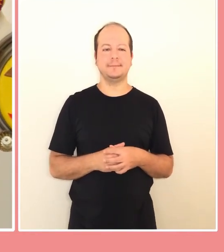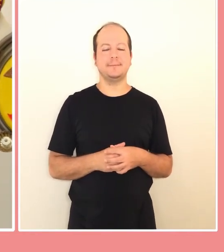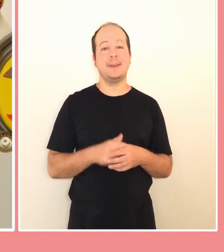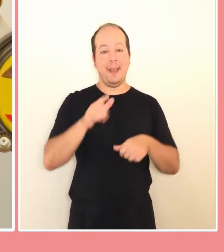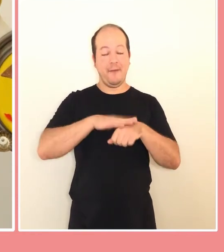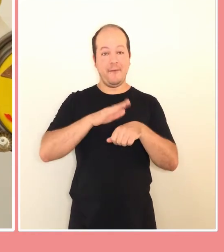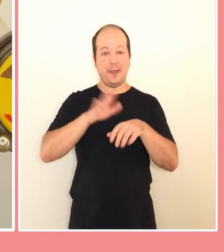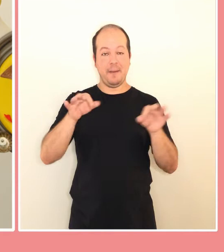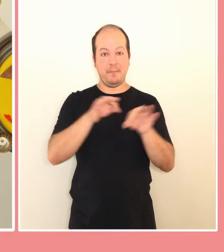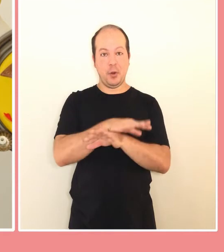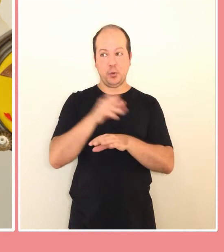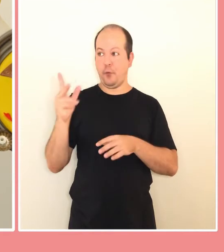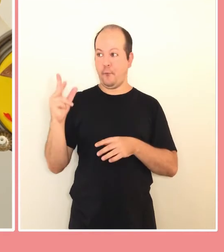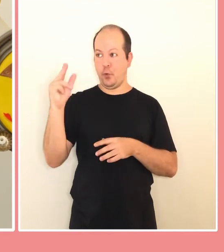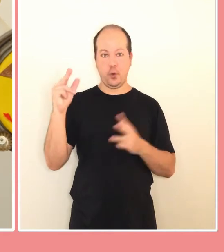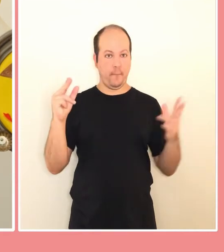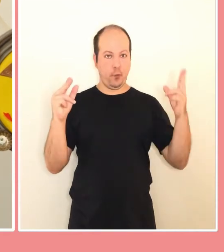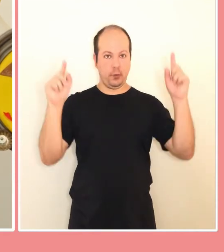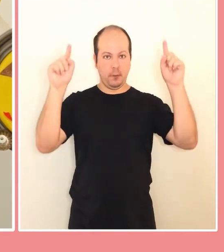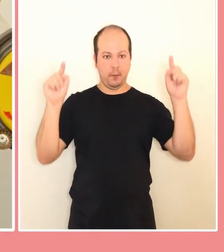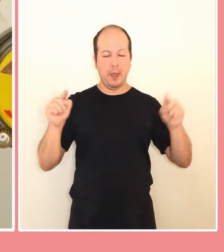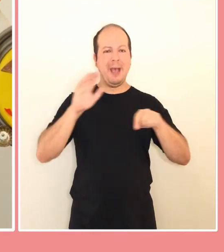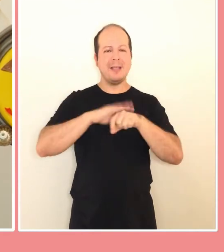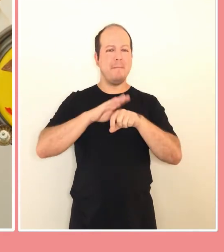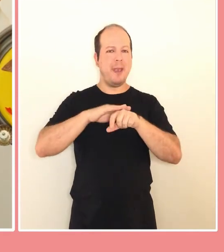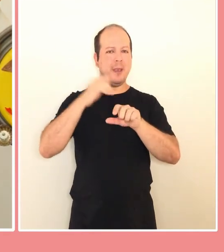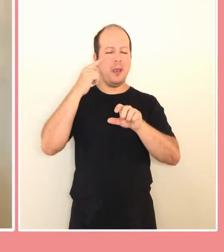Feitos os furos laterais, podemos fazer alguns furos também atrás.